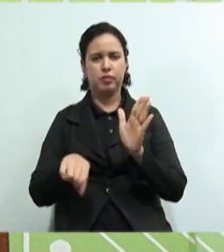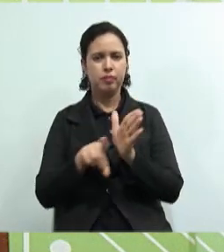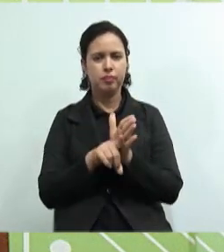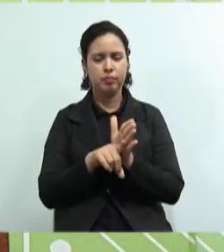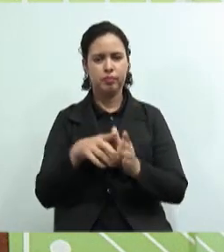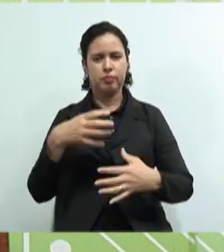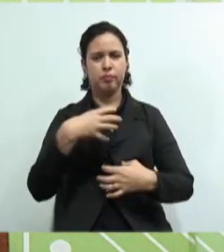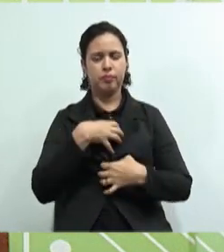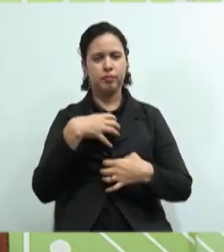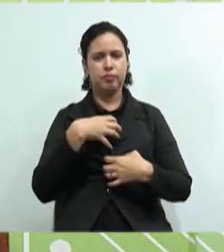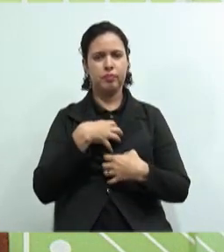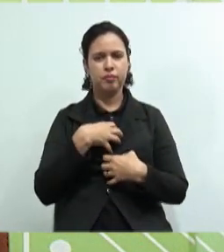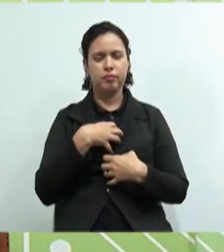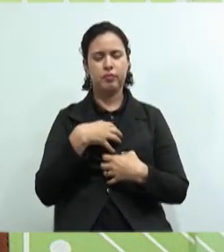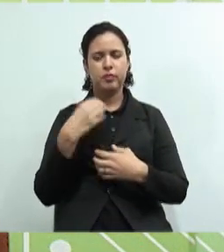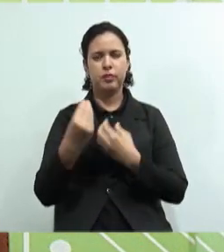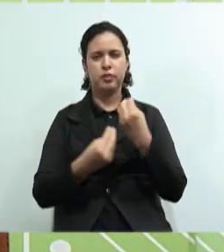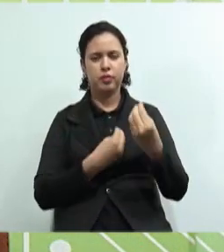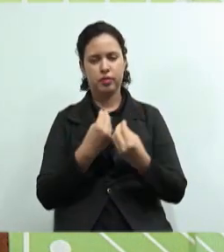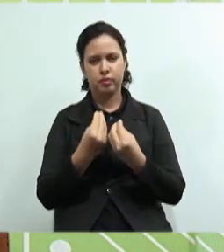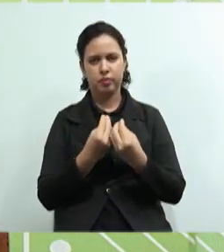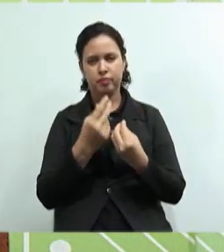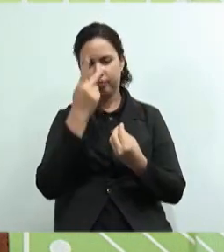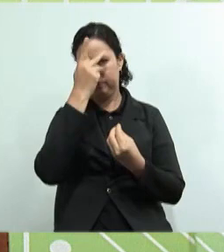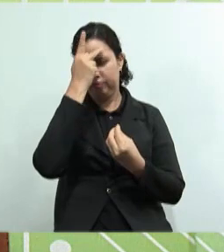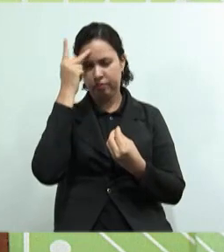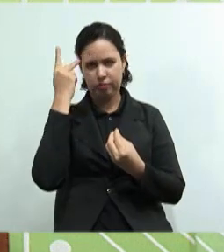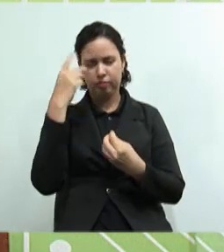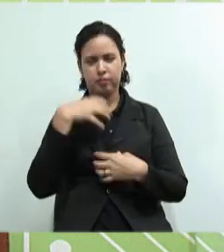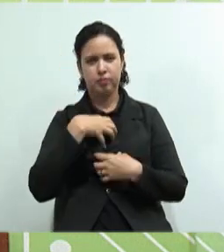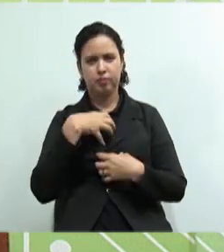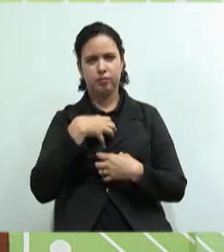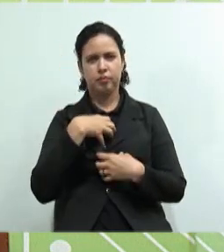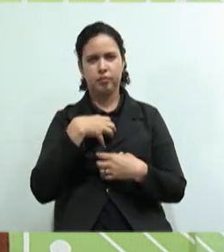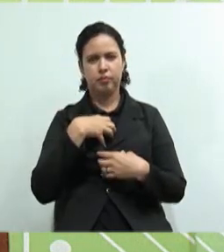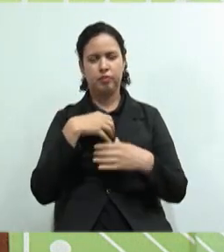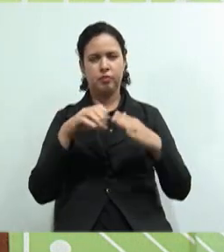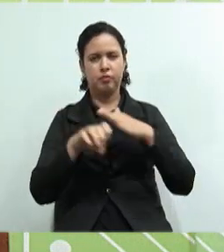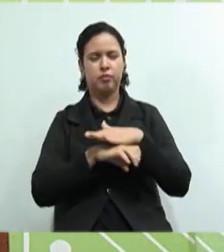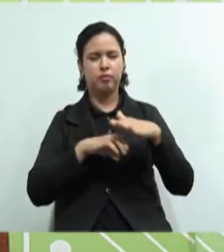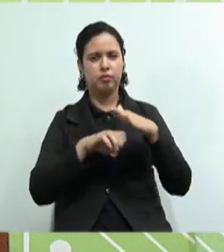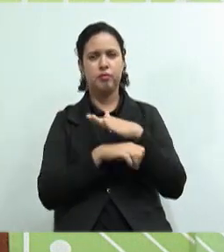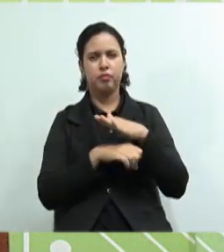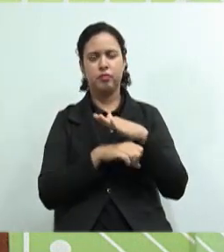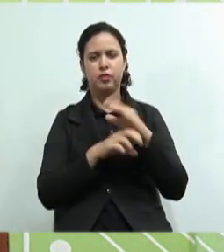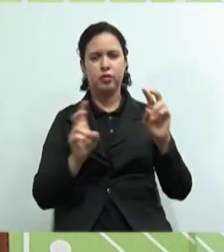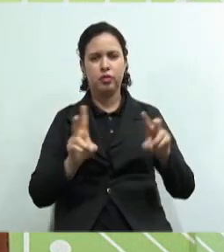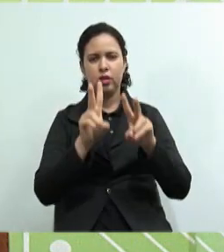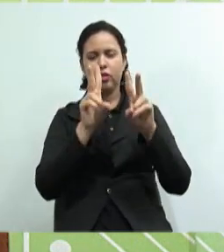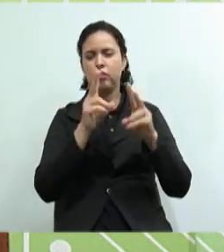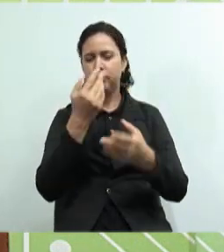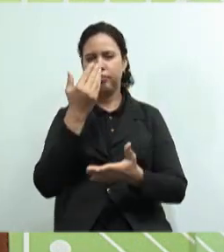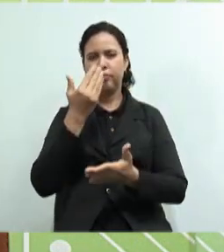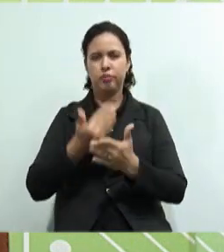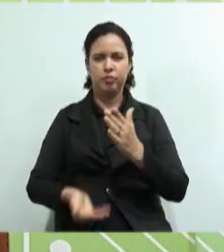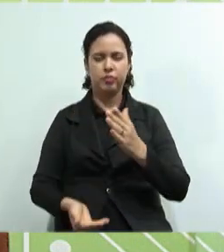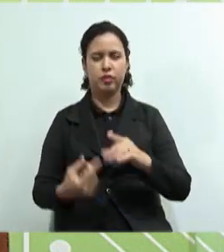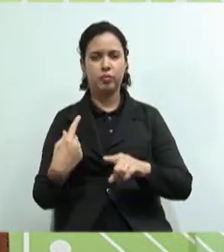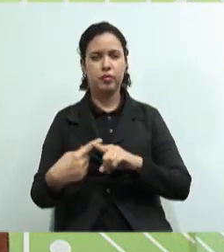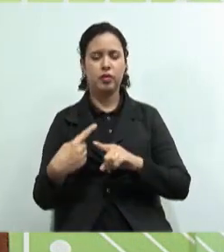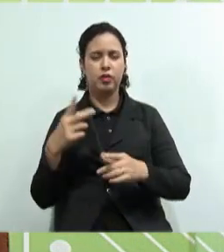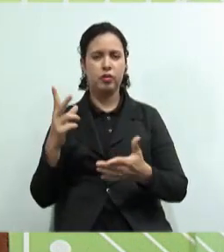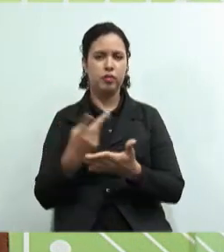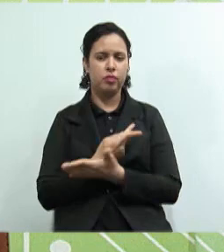sentido, né? É como se os investidores tivessem sentido que essa empresa desvalorizou do dia para a noite, porque aconteceu